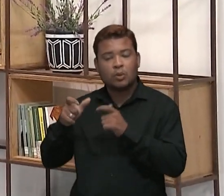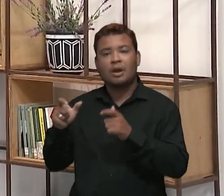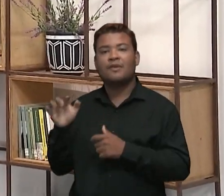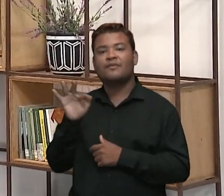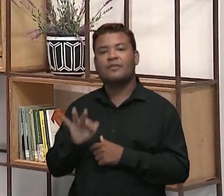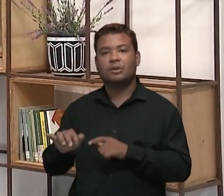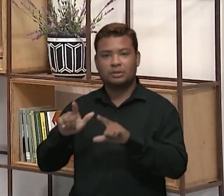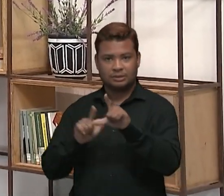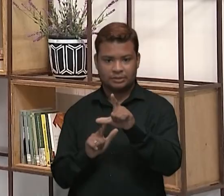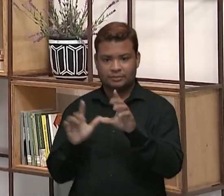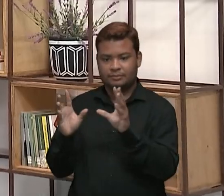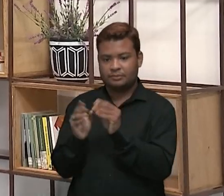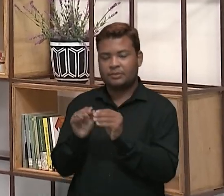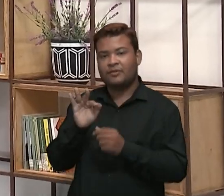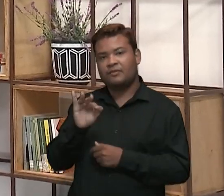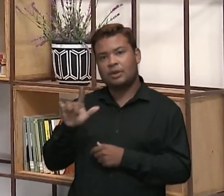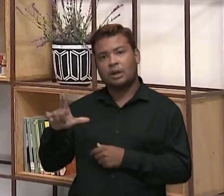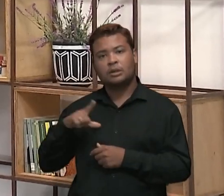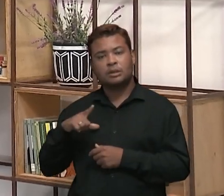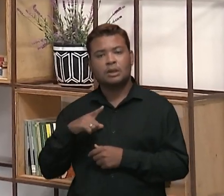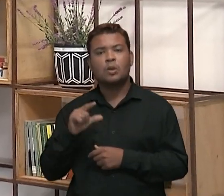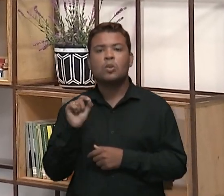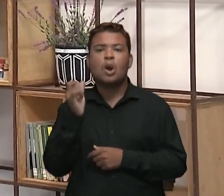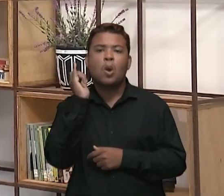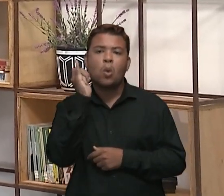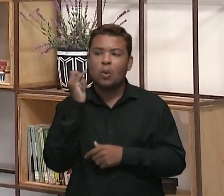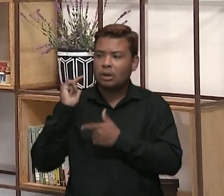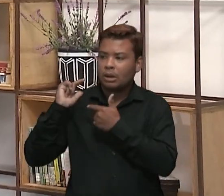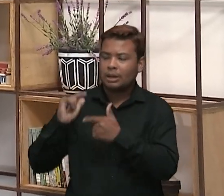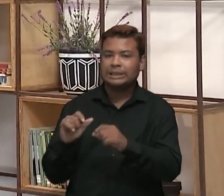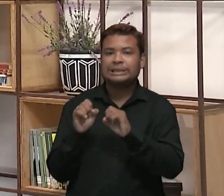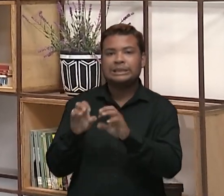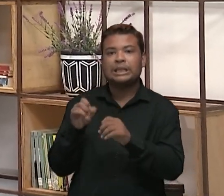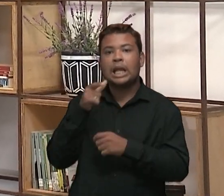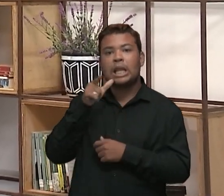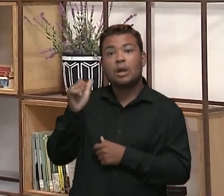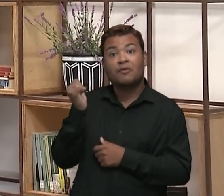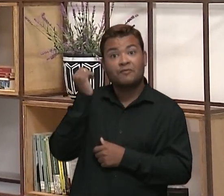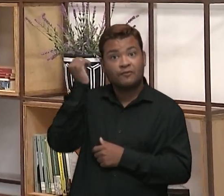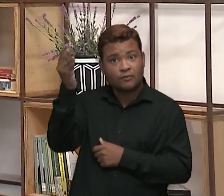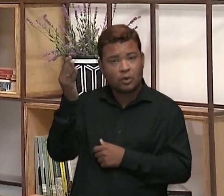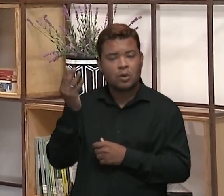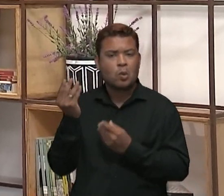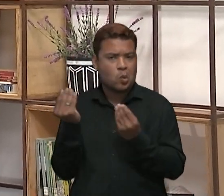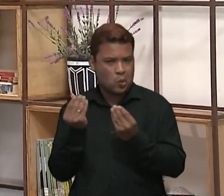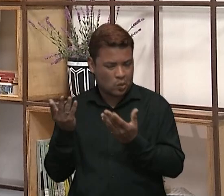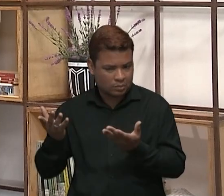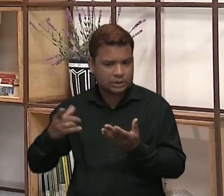Letras, que trabalha contos clássicos no aprendizado da língua estrangeira. A